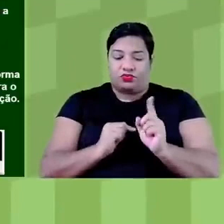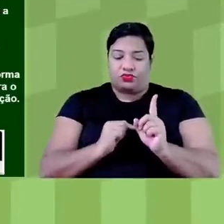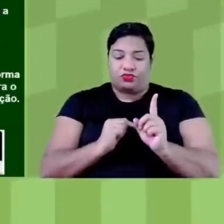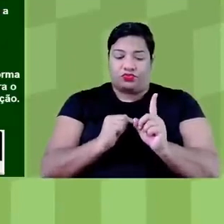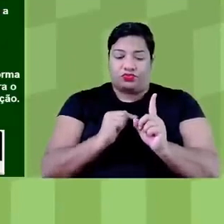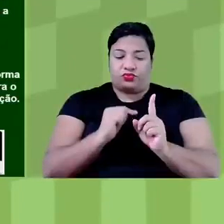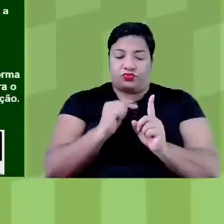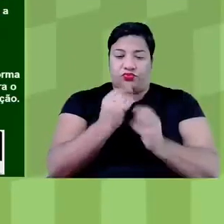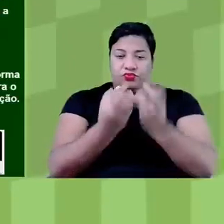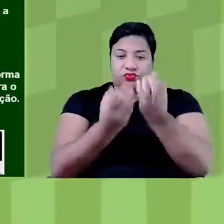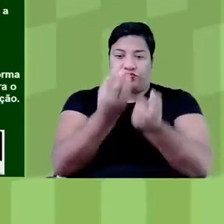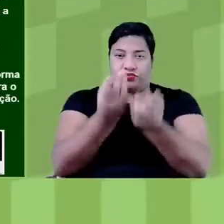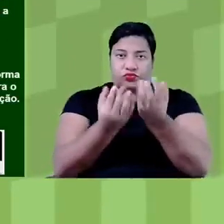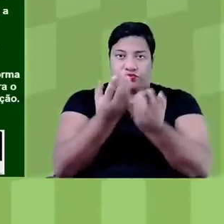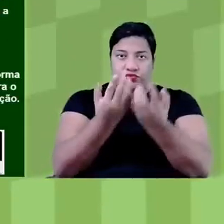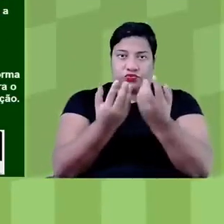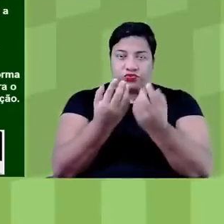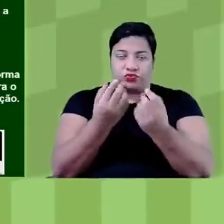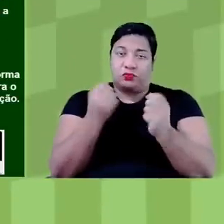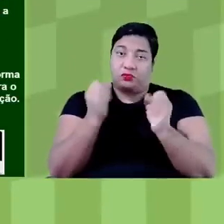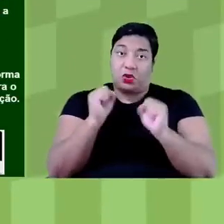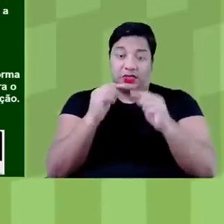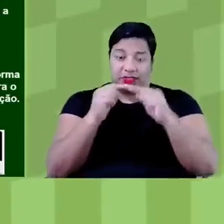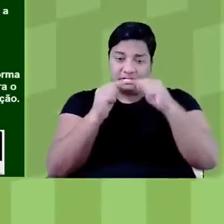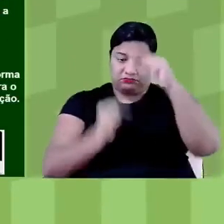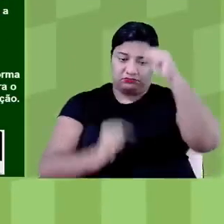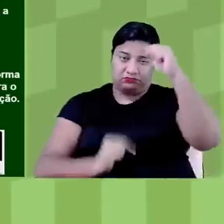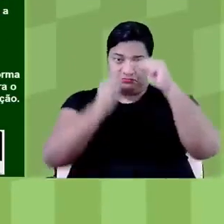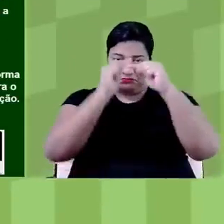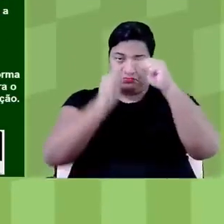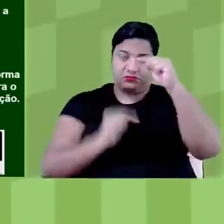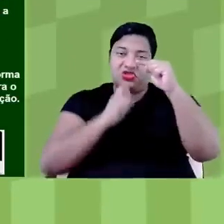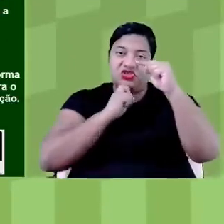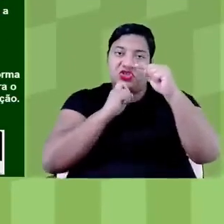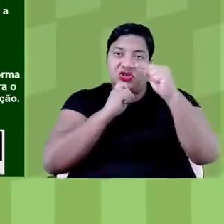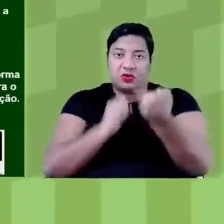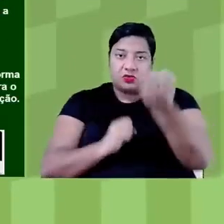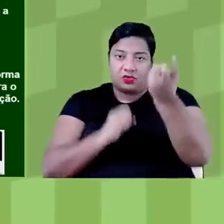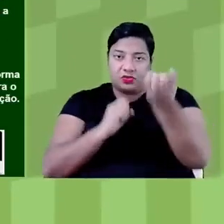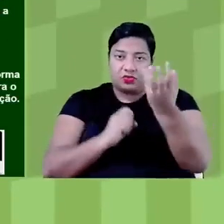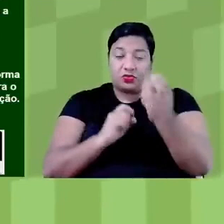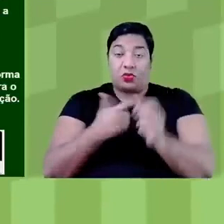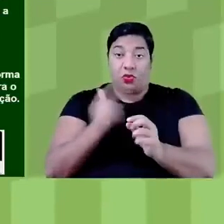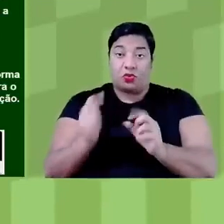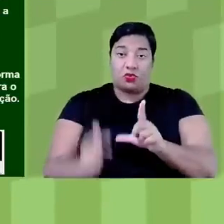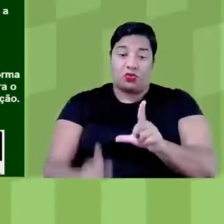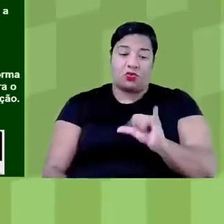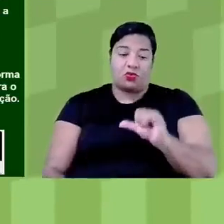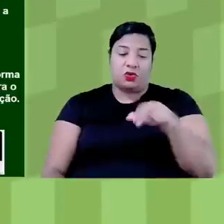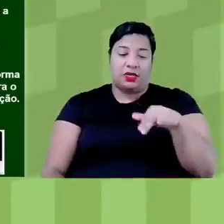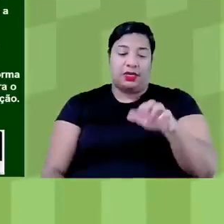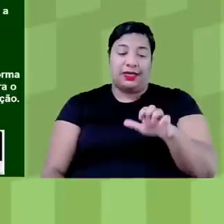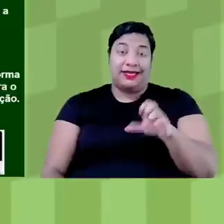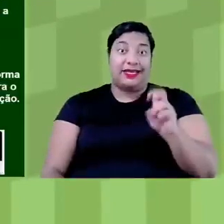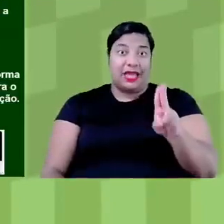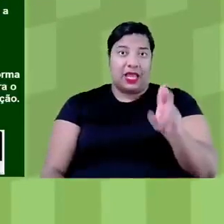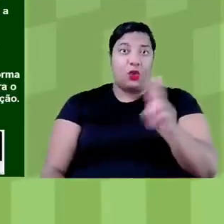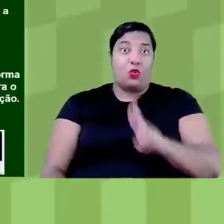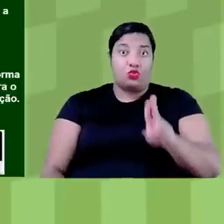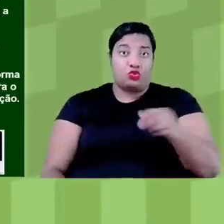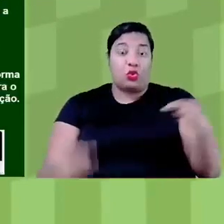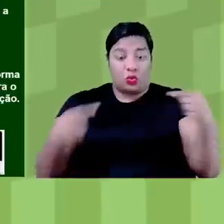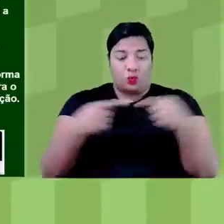fossem usados como referência para medir a temperatura. O Linneu é que propôs o sistema que nós hoje